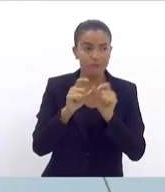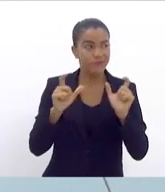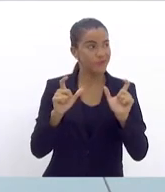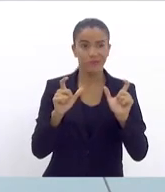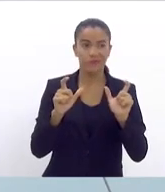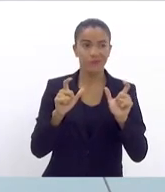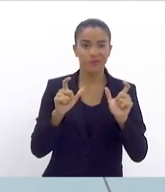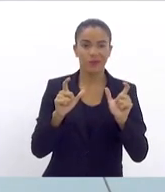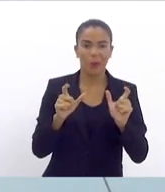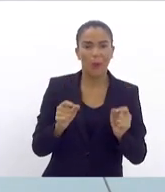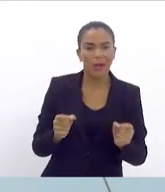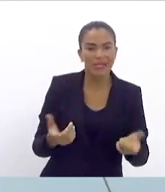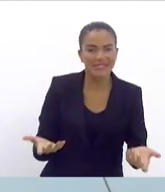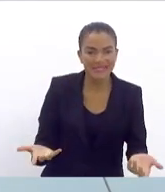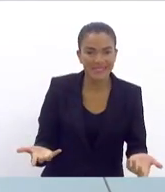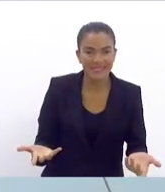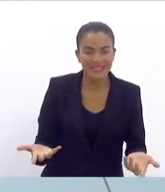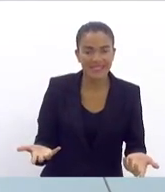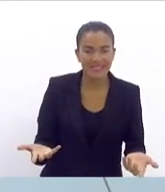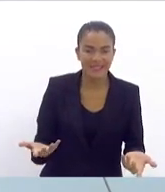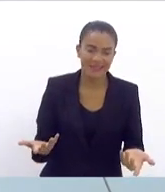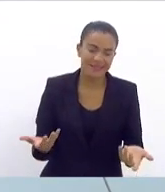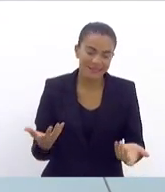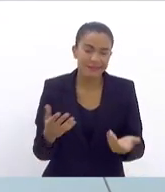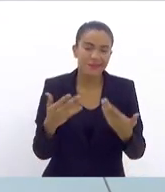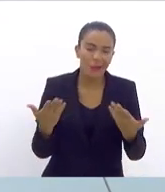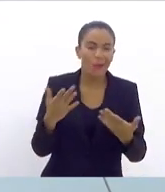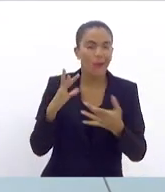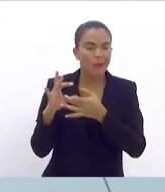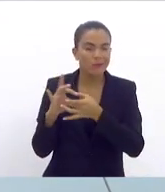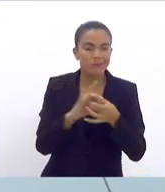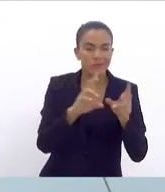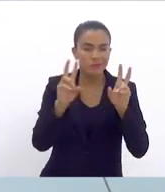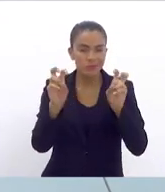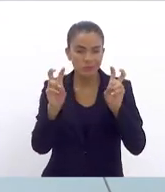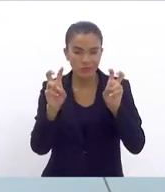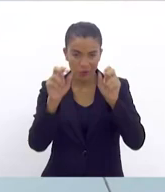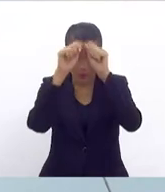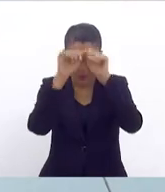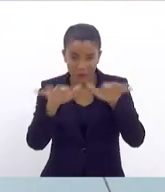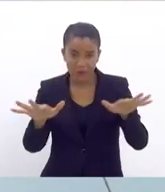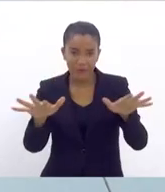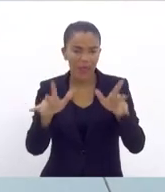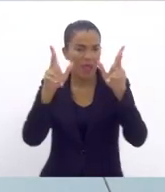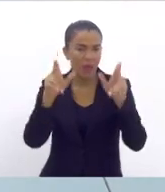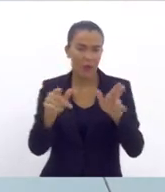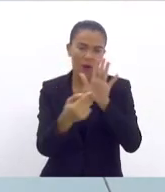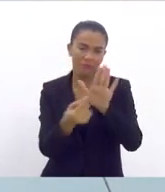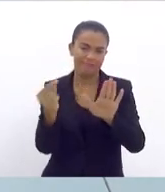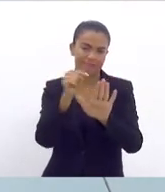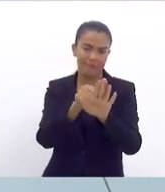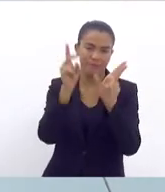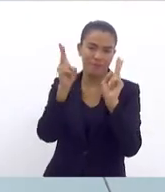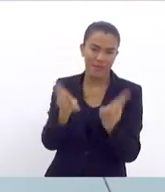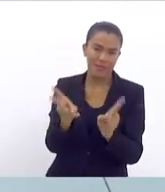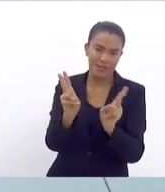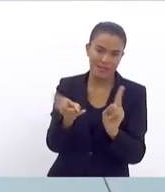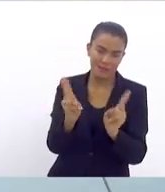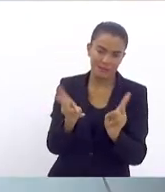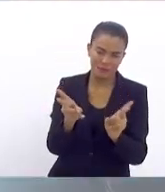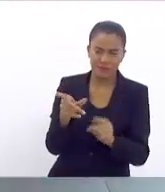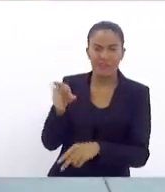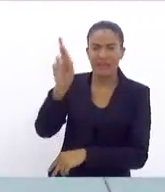origem. Então, eu acho, em relação ao transtorno autista, com esse mesmo princípio, que a Vossa Excelência tem toda a